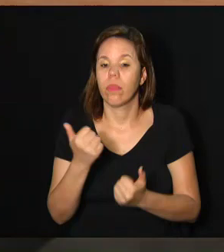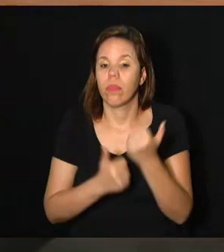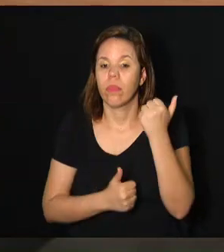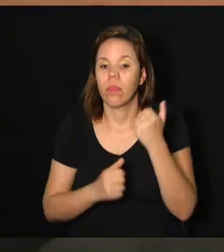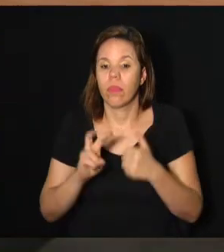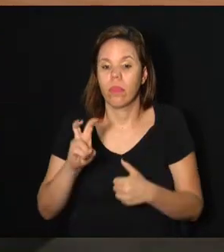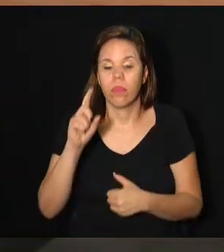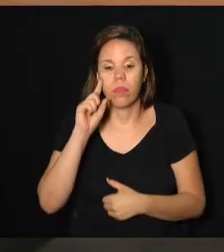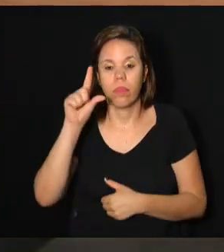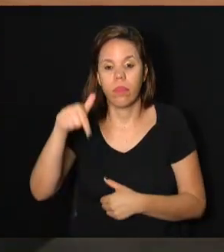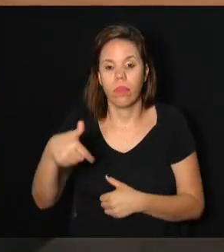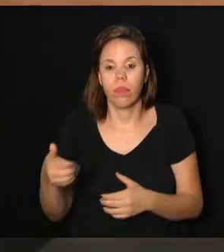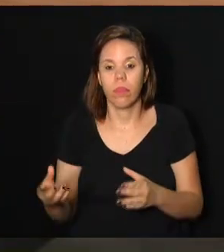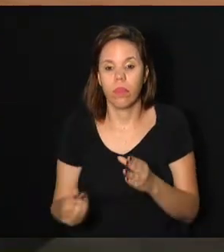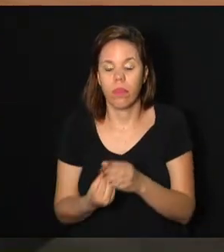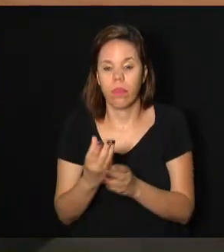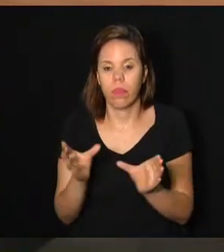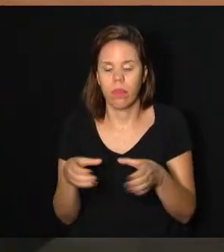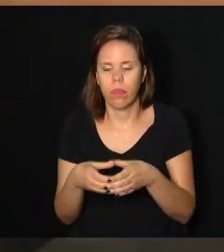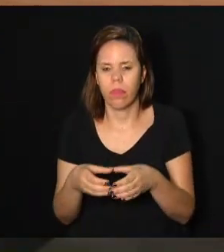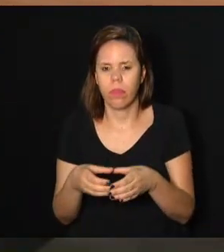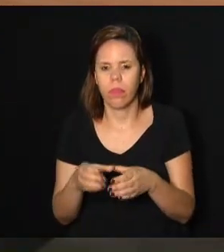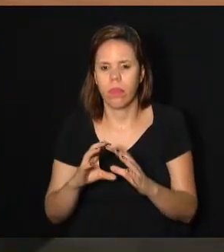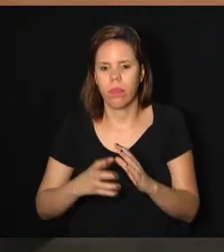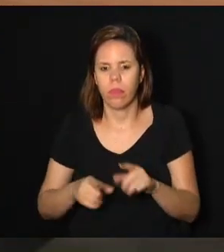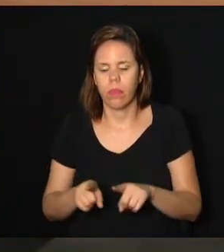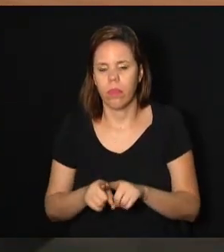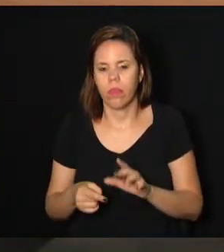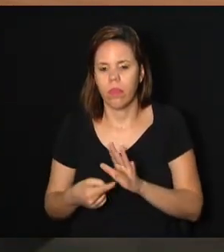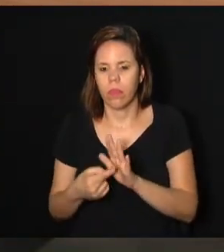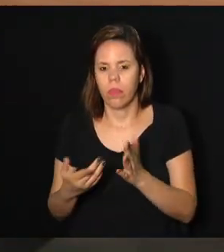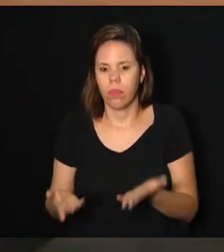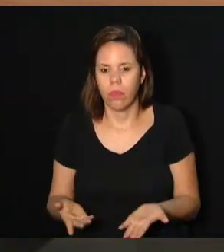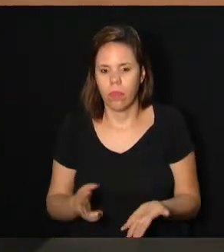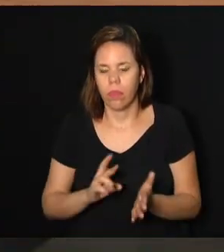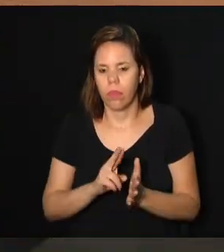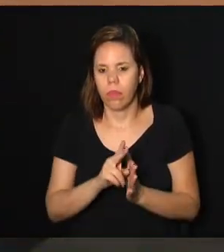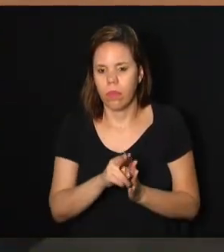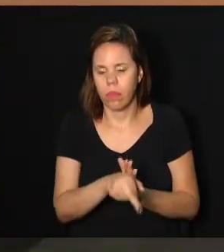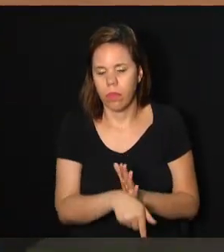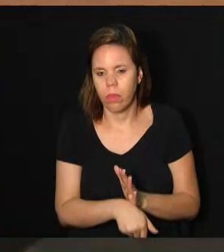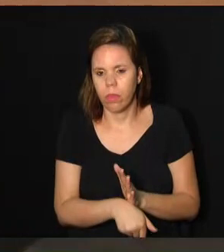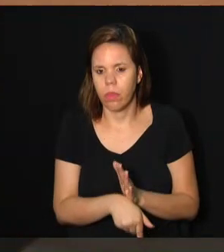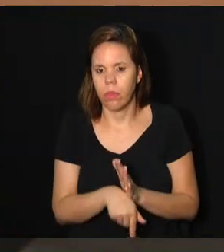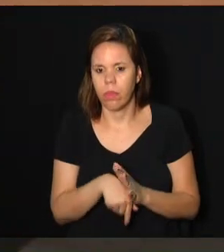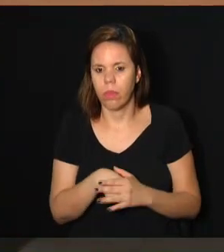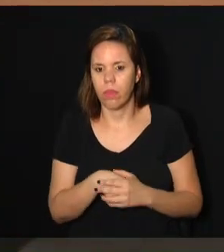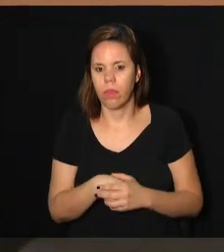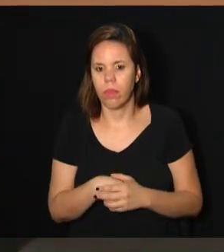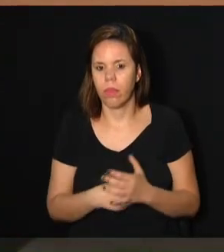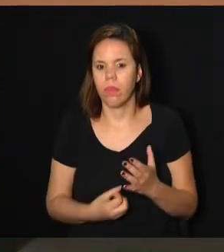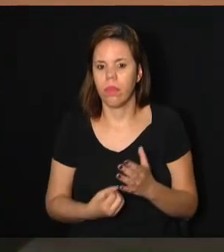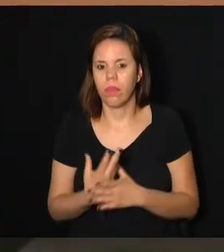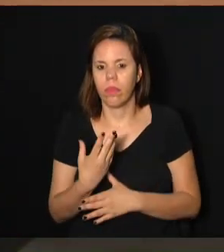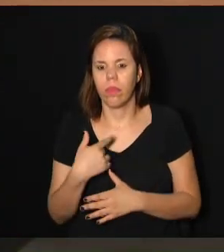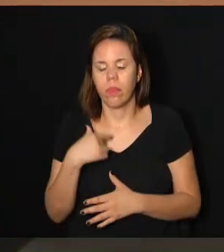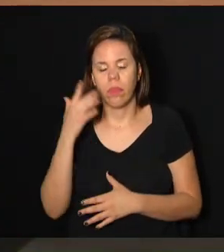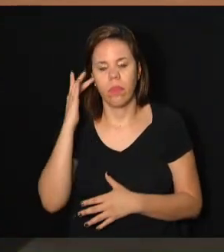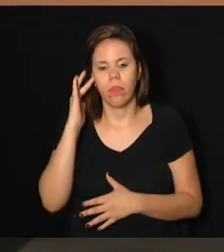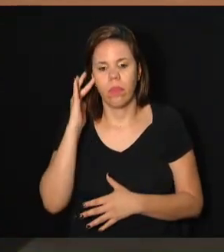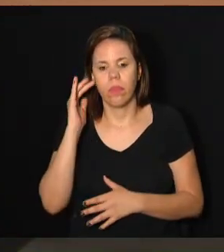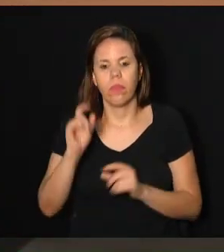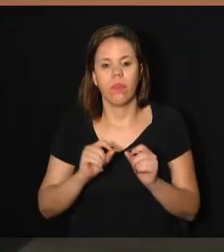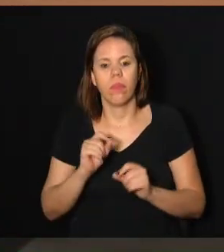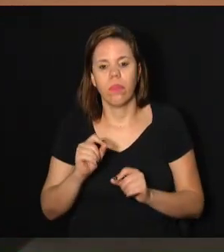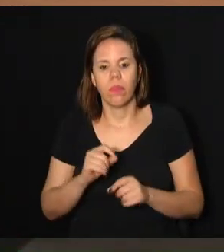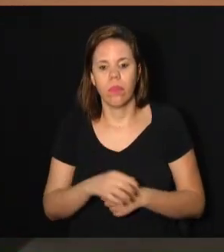a constituição do bloco. E aí tem elencada aí uma série de fatores que eu acho que